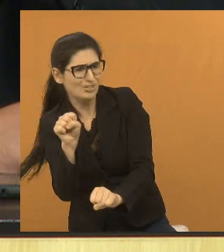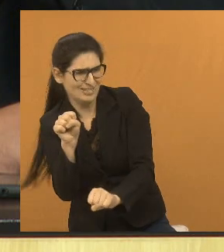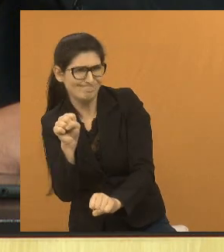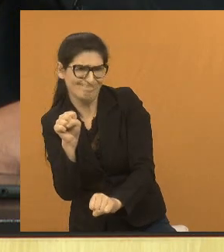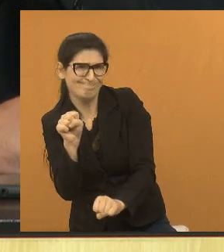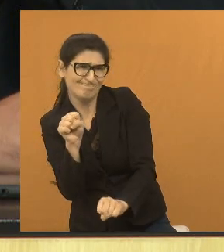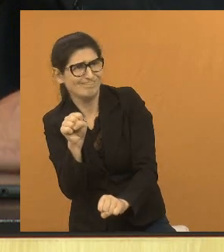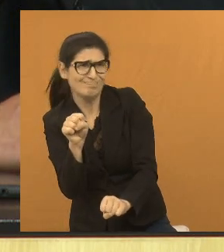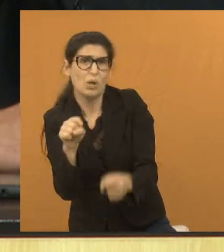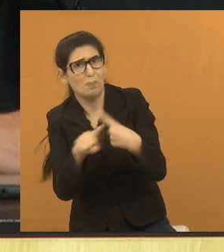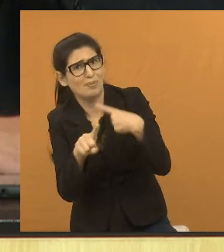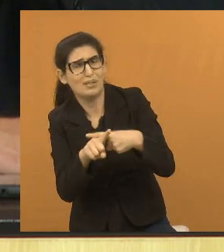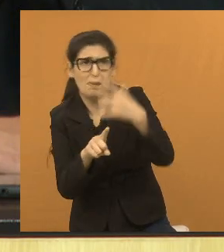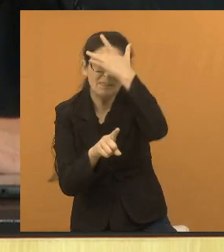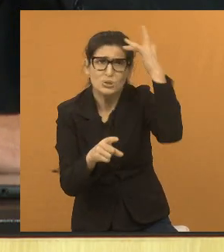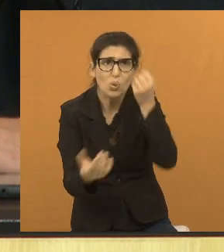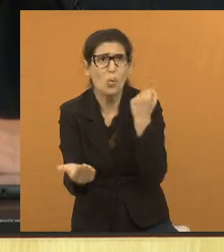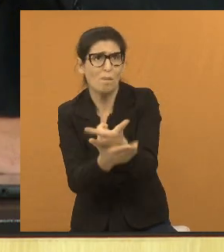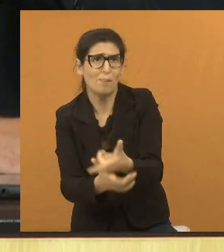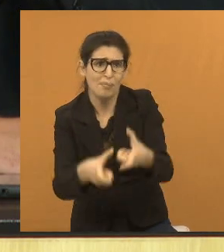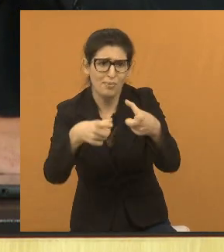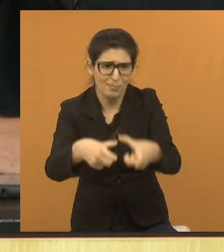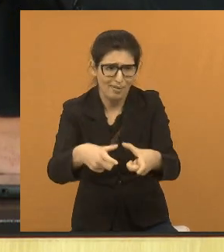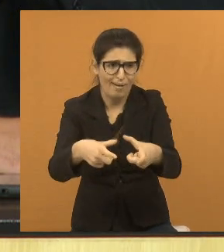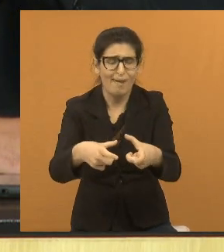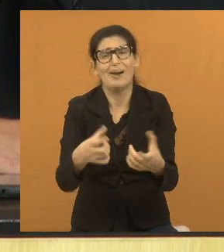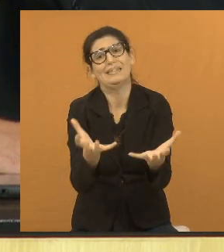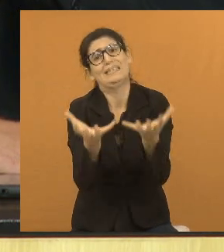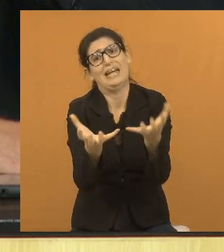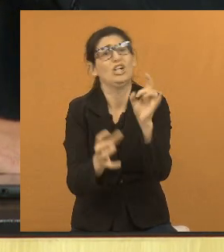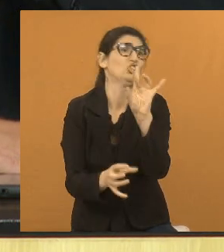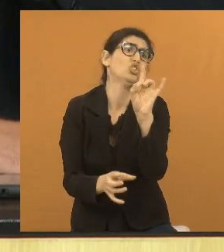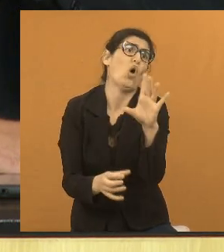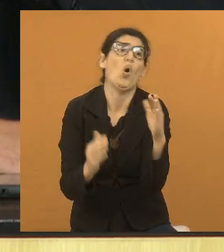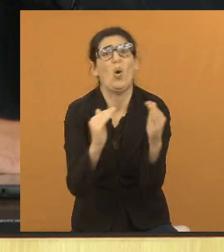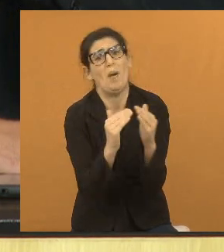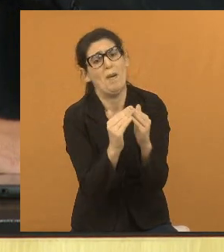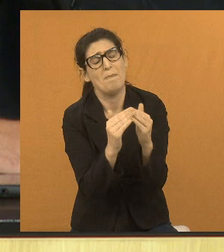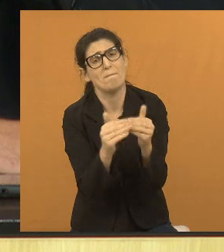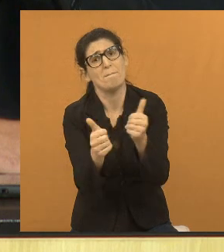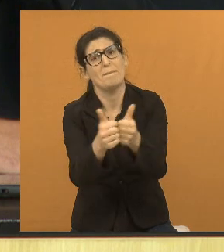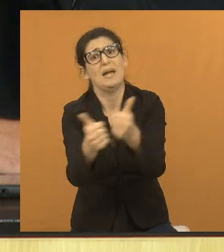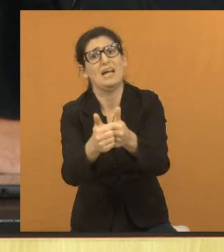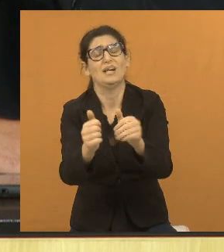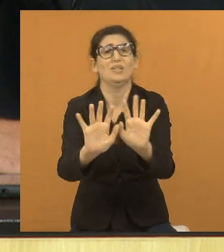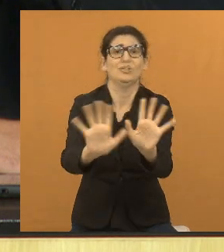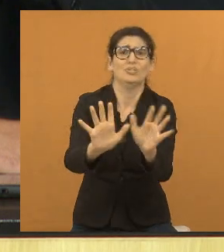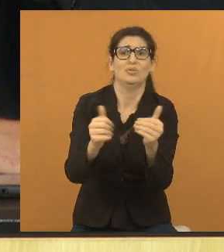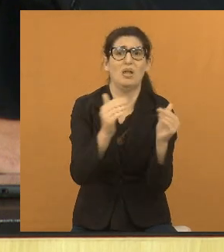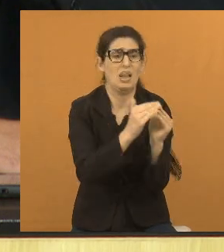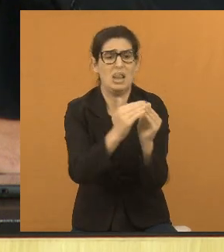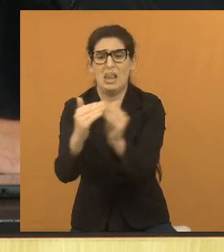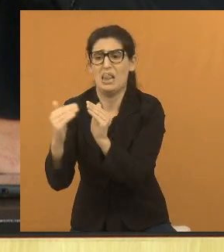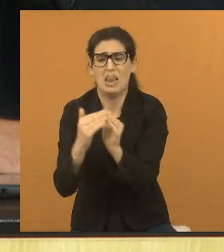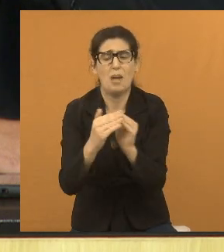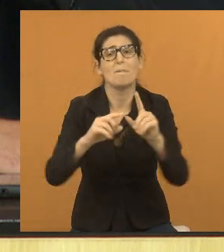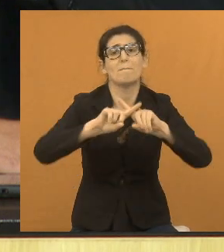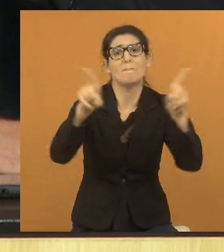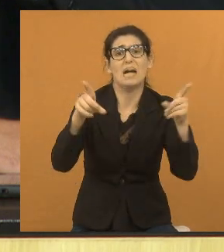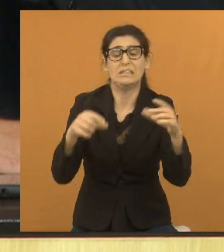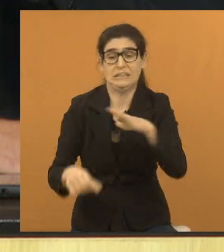compraram um imóvel querendo só residência próxima, mas com o aumento da